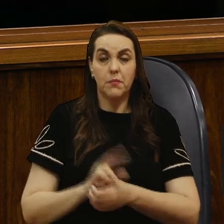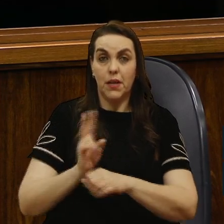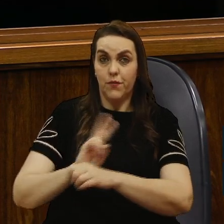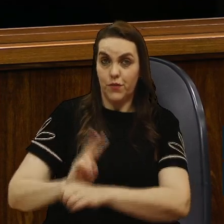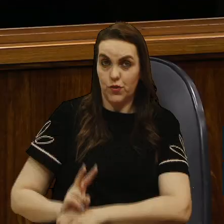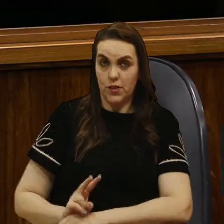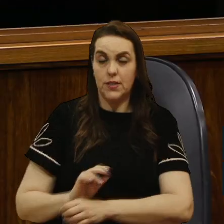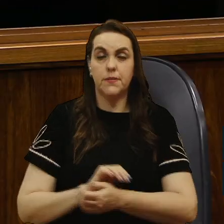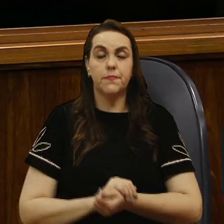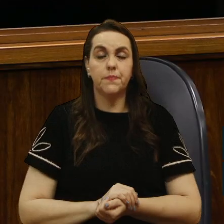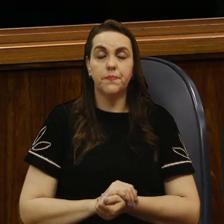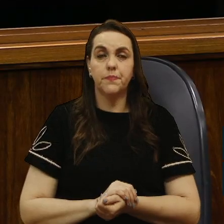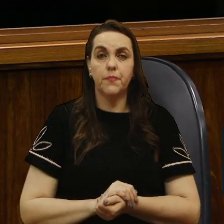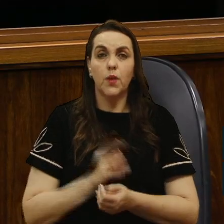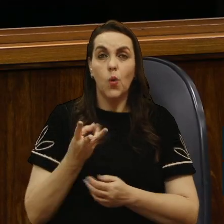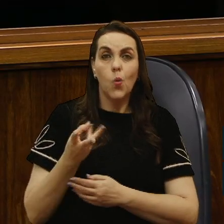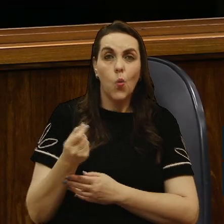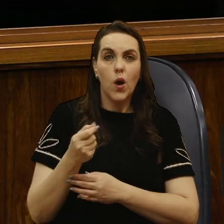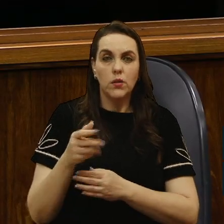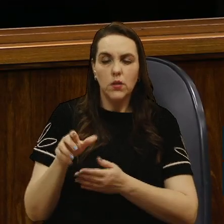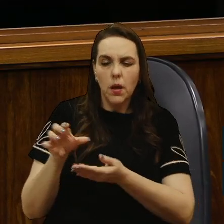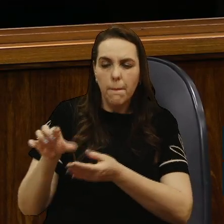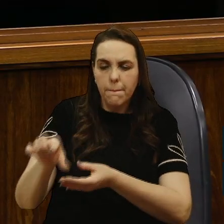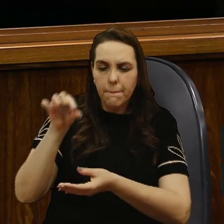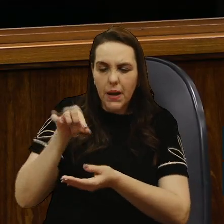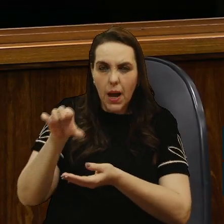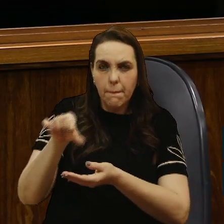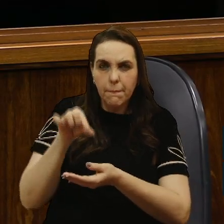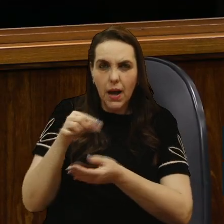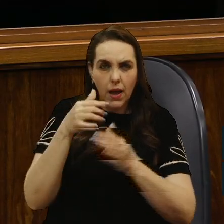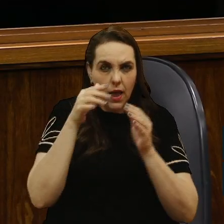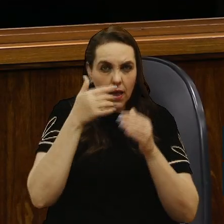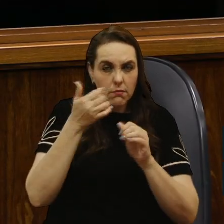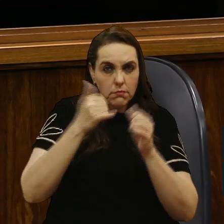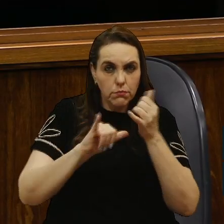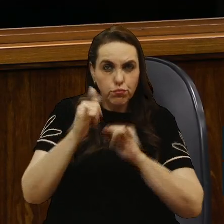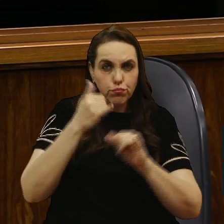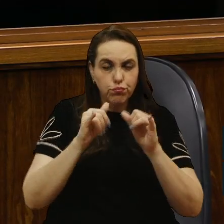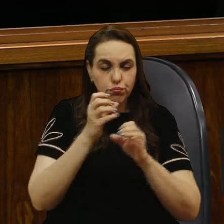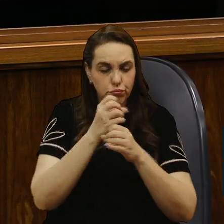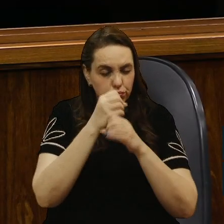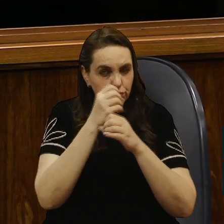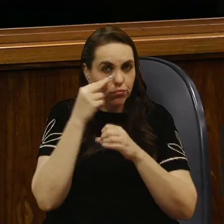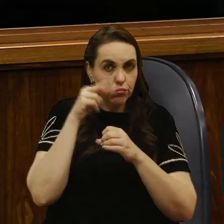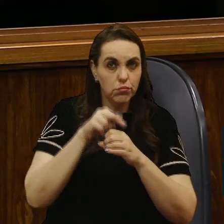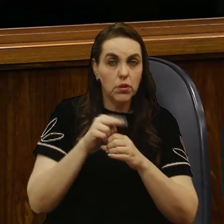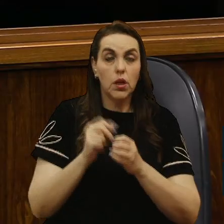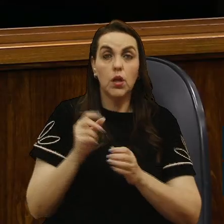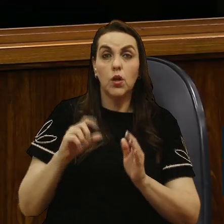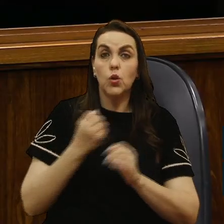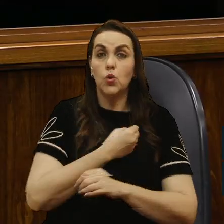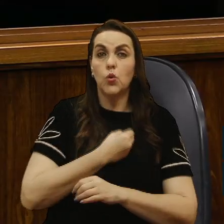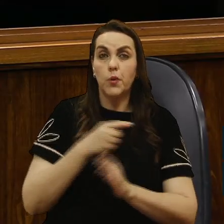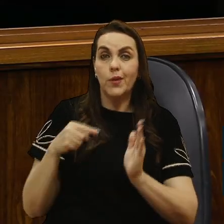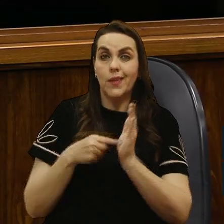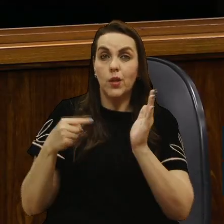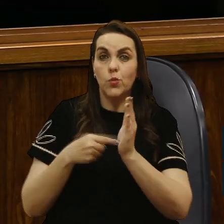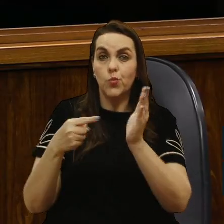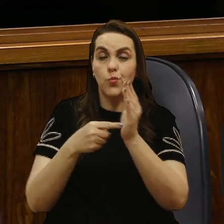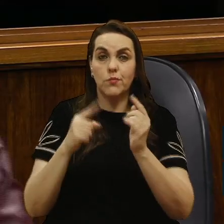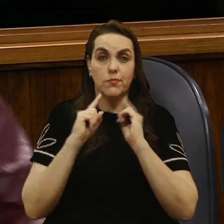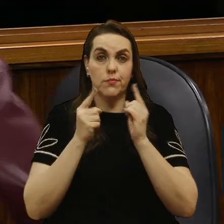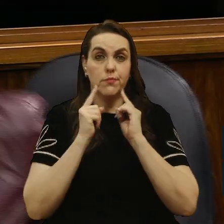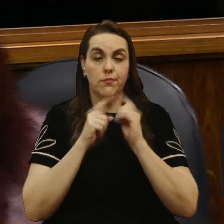vigilância, quantidade de amostras coletadas para análise fiscal de produtos, número de denúncias e reclamações